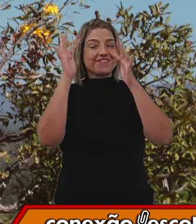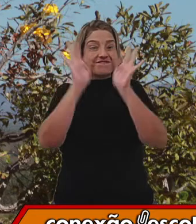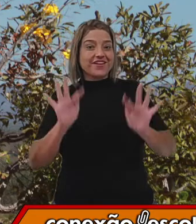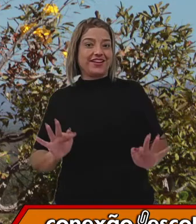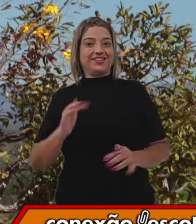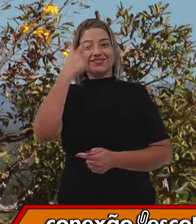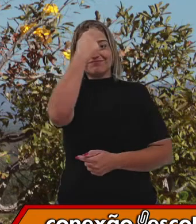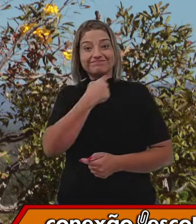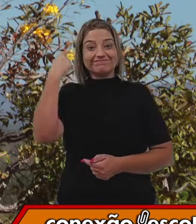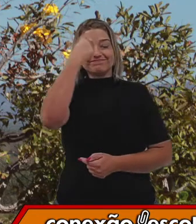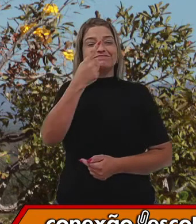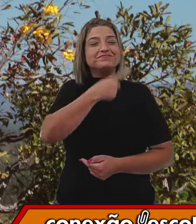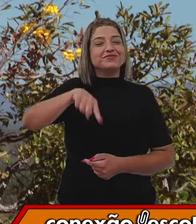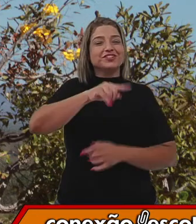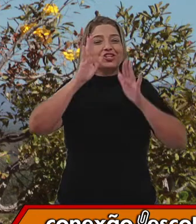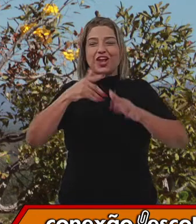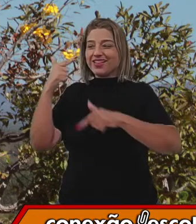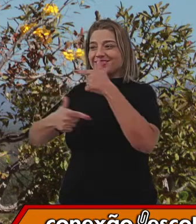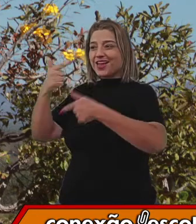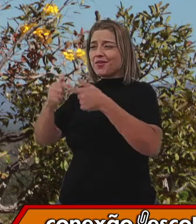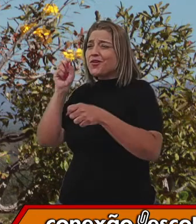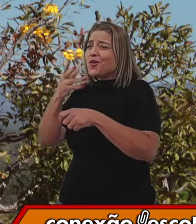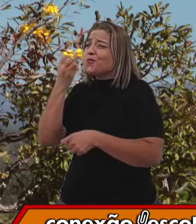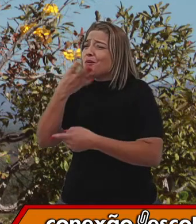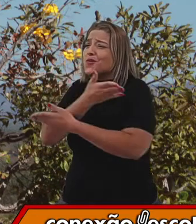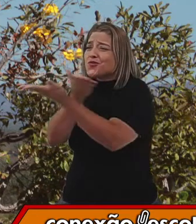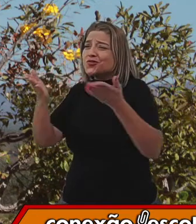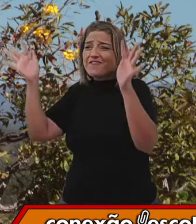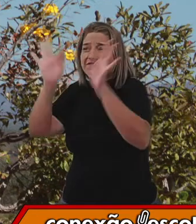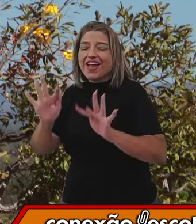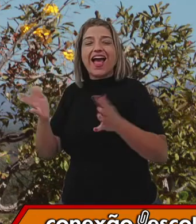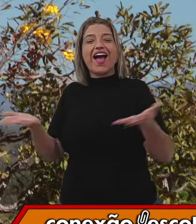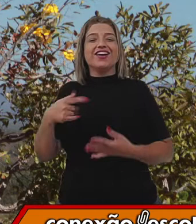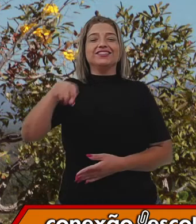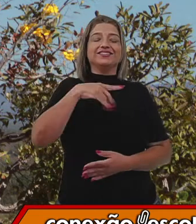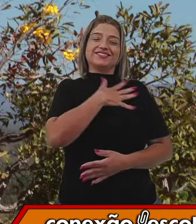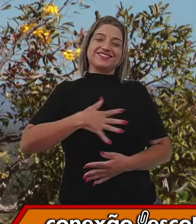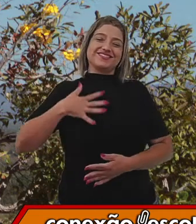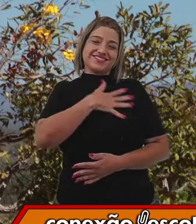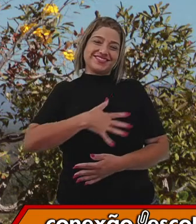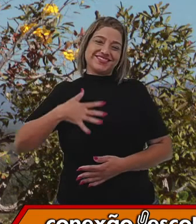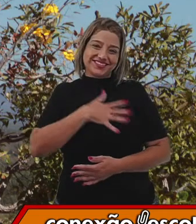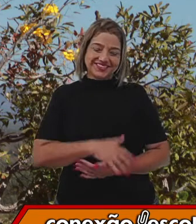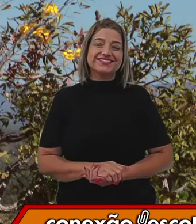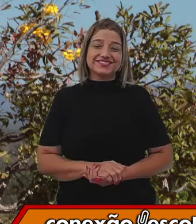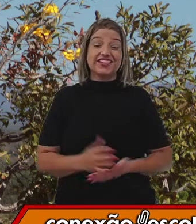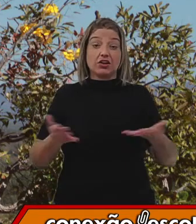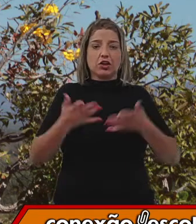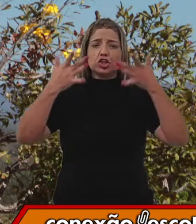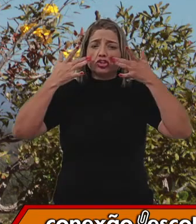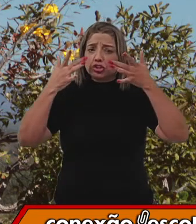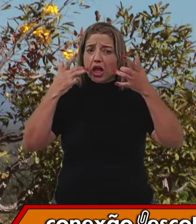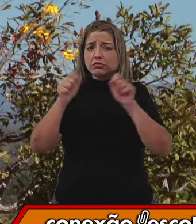noite de trabalho que agradou e encantou aquela cidade. Montar uma peça de teatro é